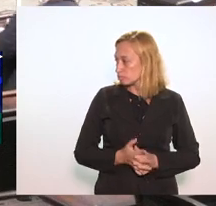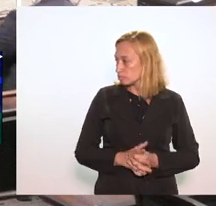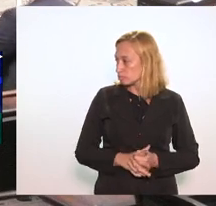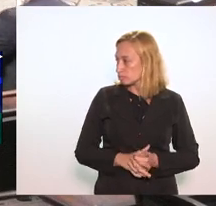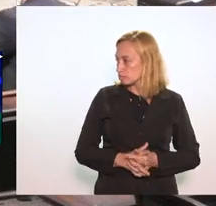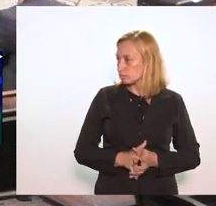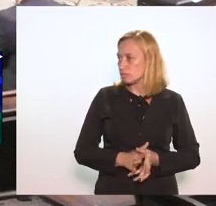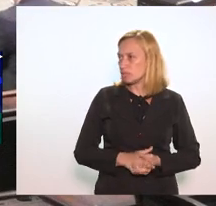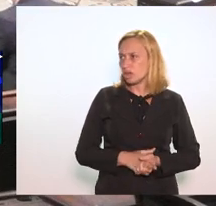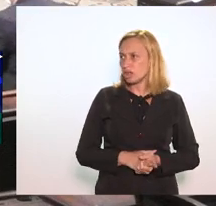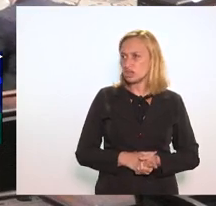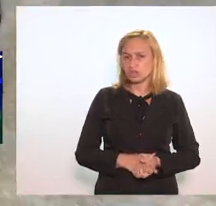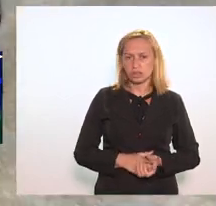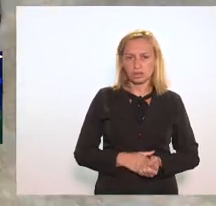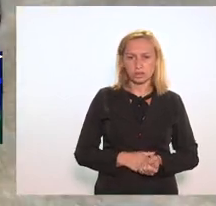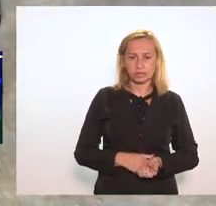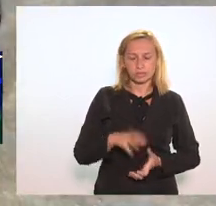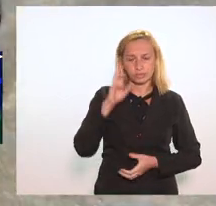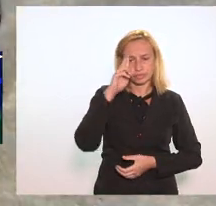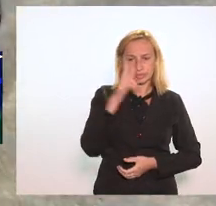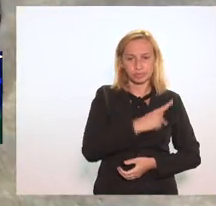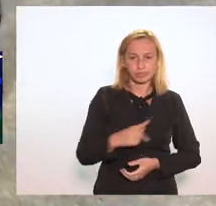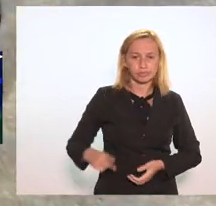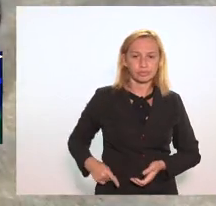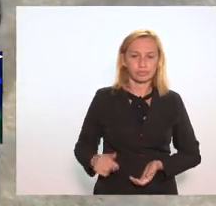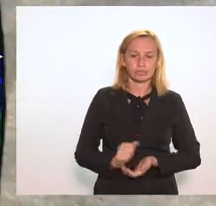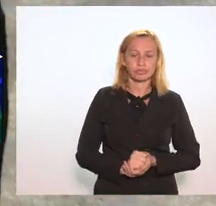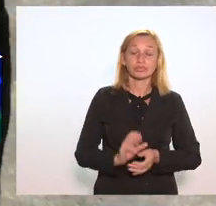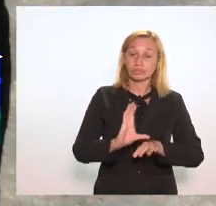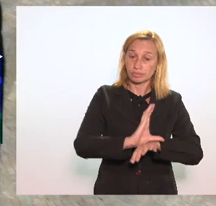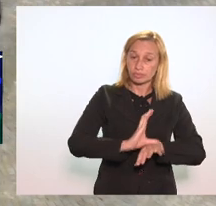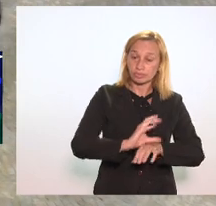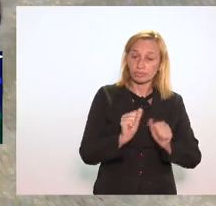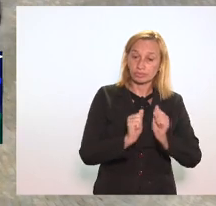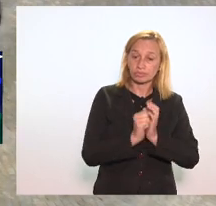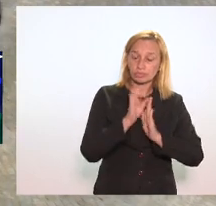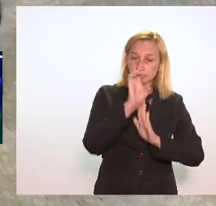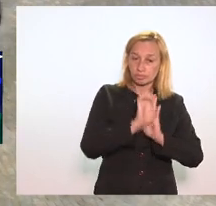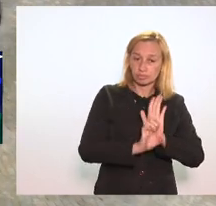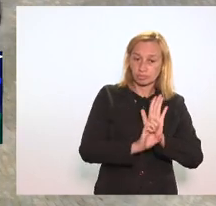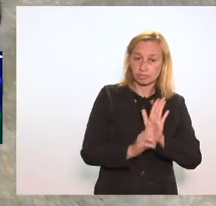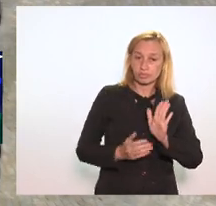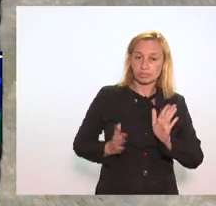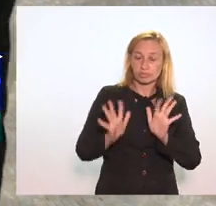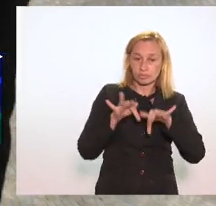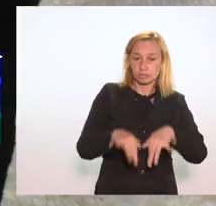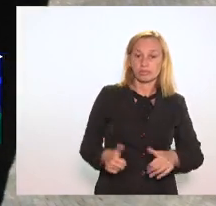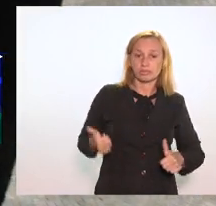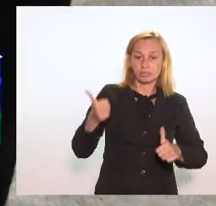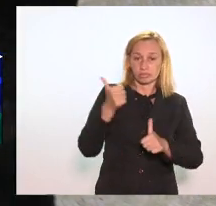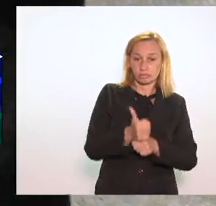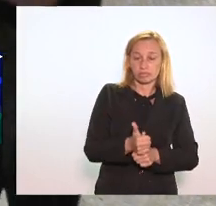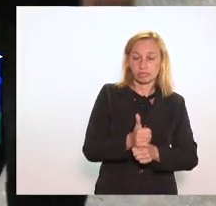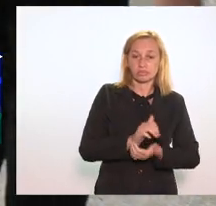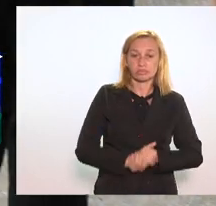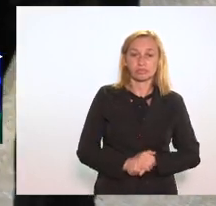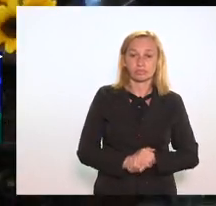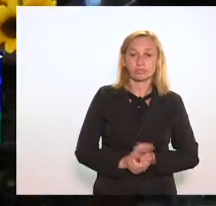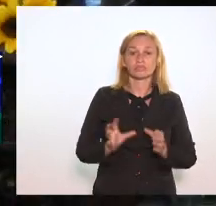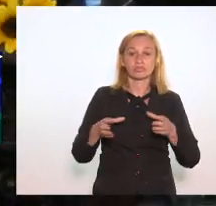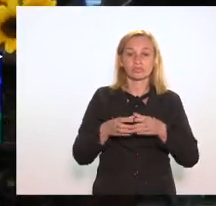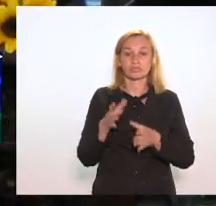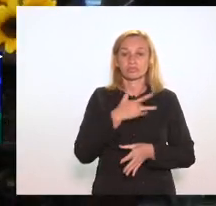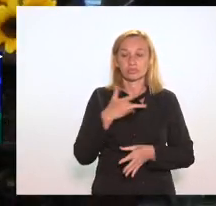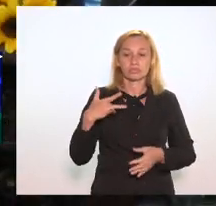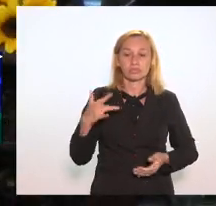o seu presente o parecer pela constitucionalidade com emendas concluindo o substitutivo pela condição